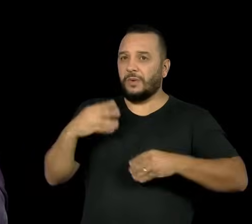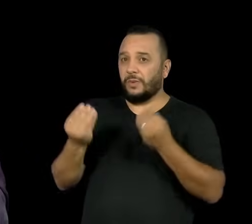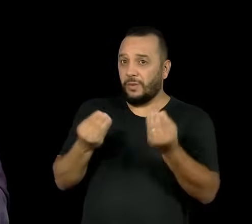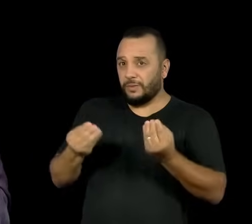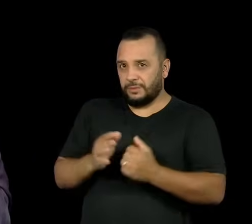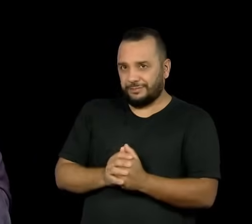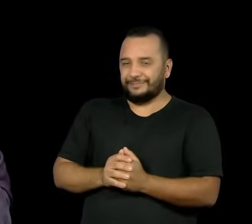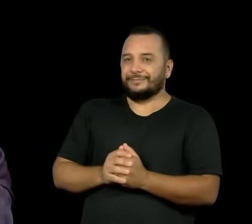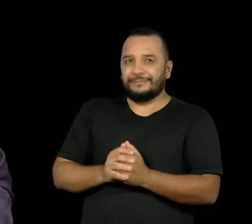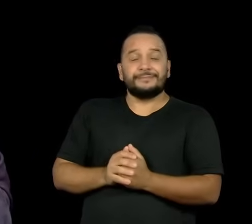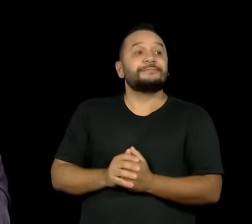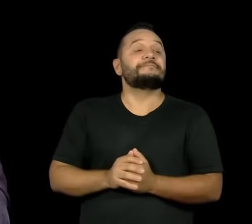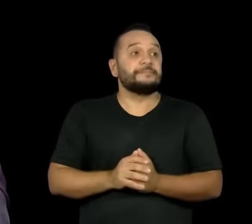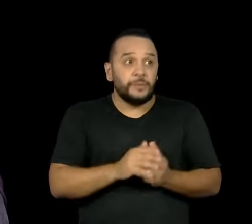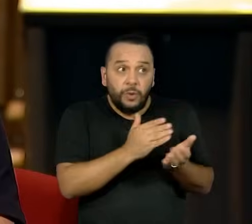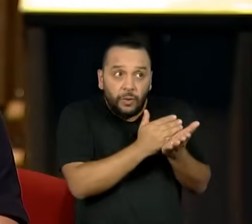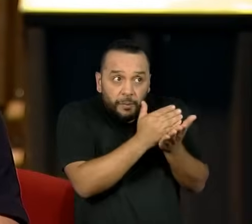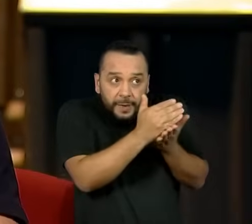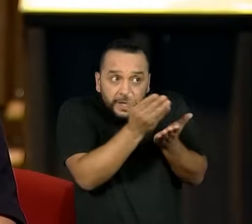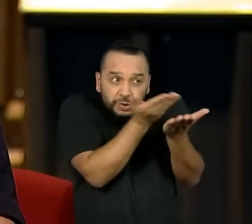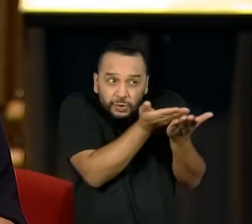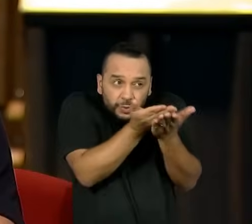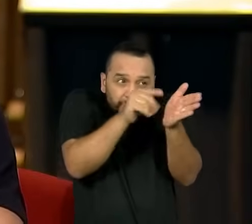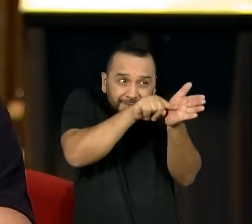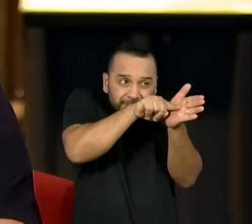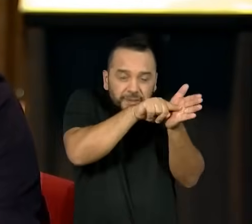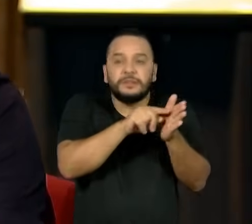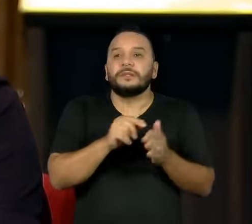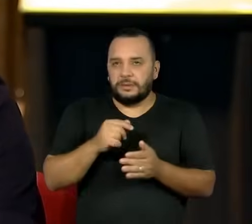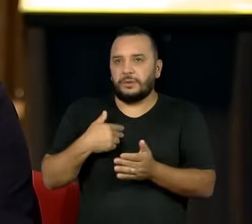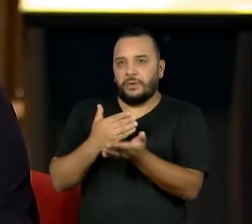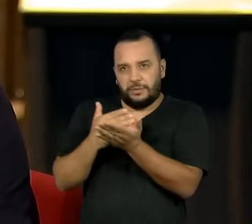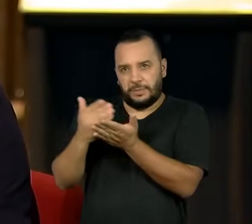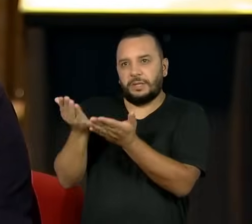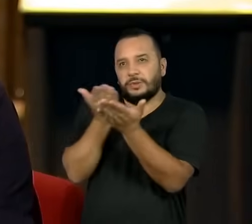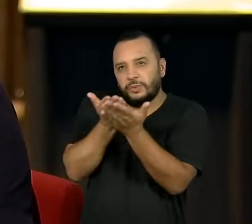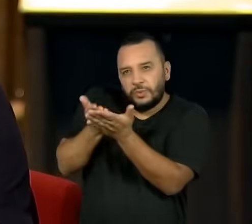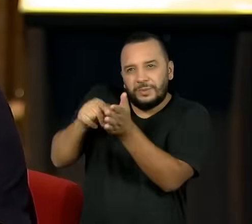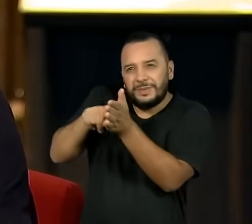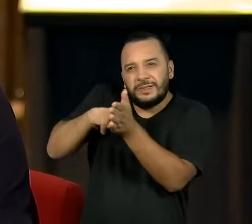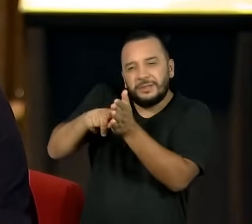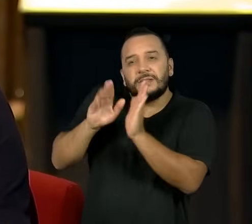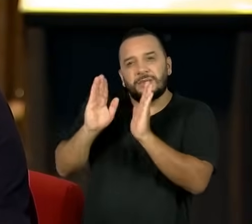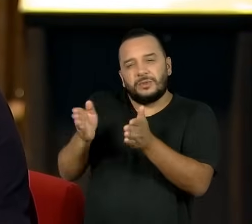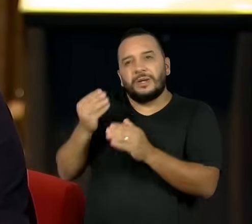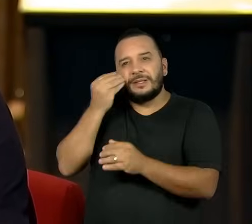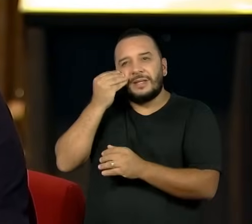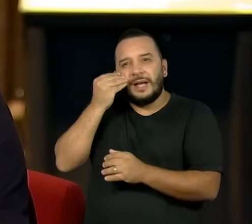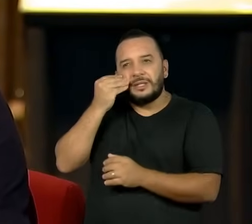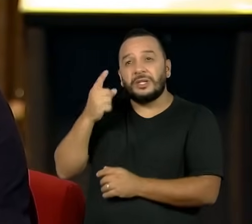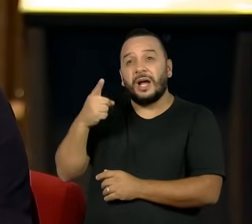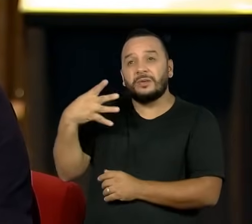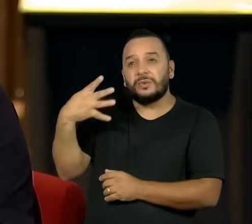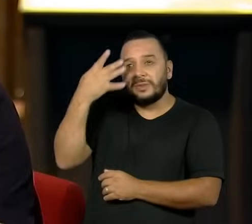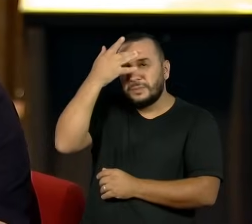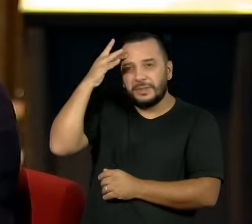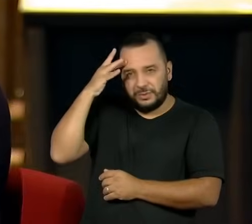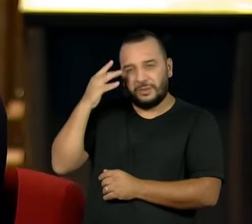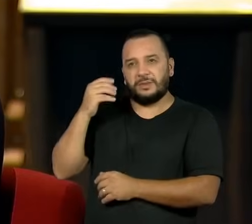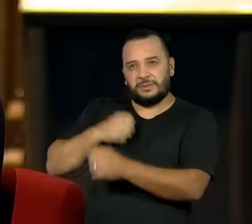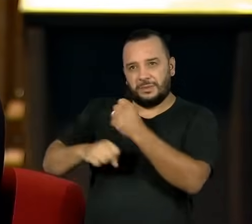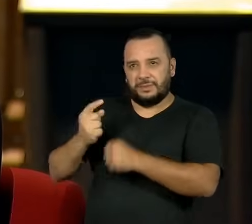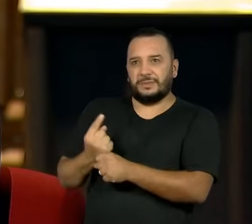Isso está em início. Está em início. A gente fez os primeiros 14 pacientes no final do ano passado.